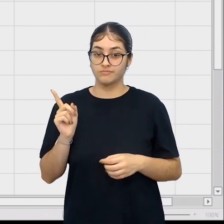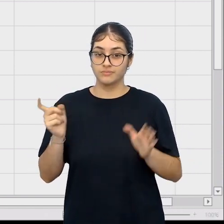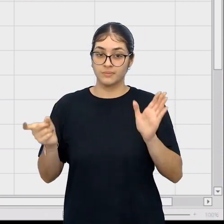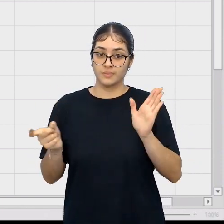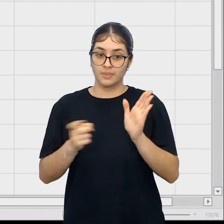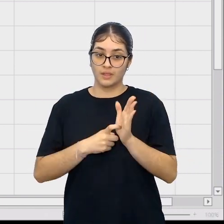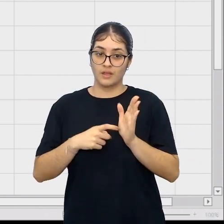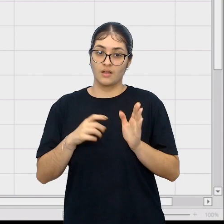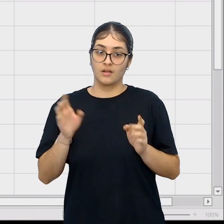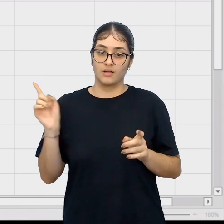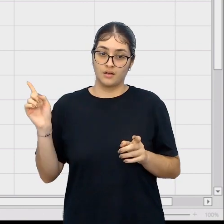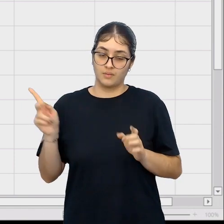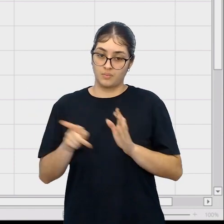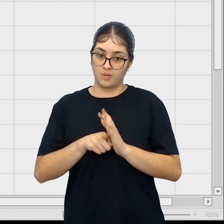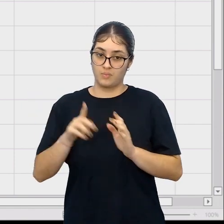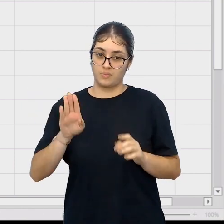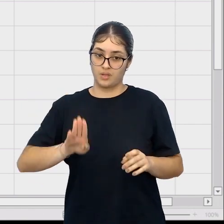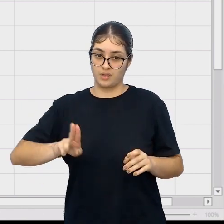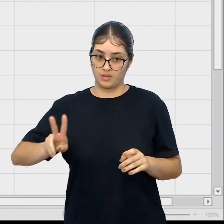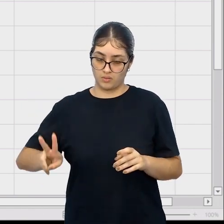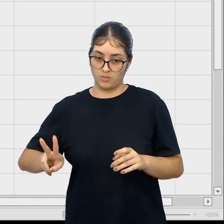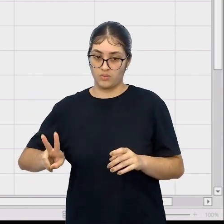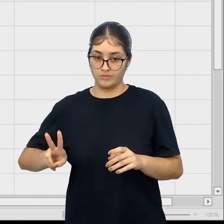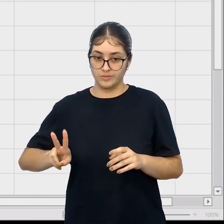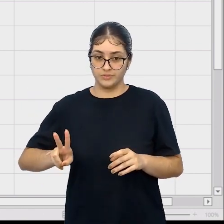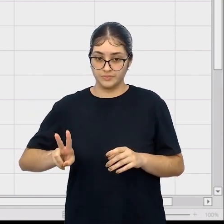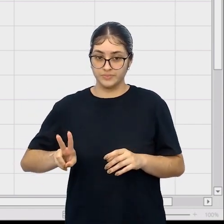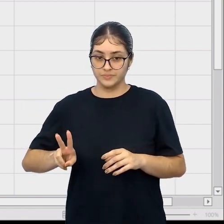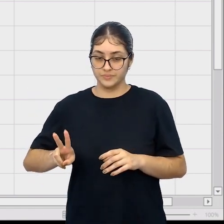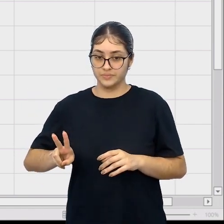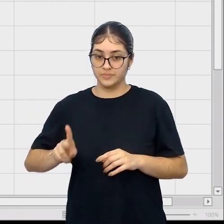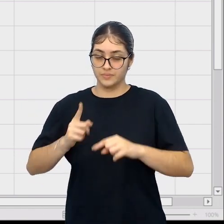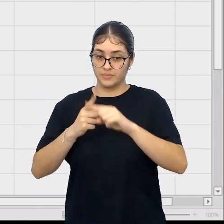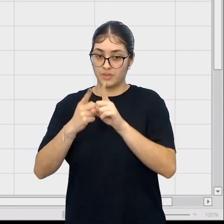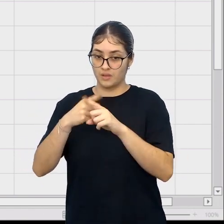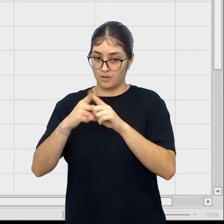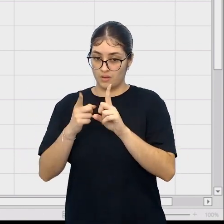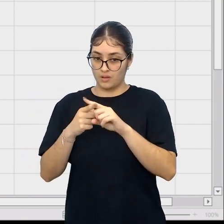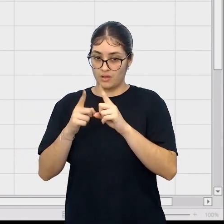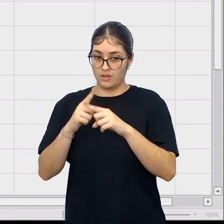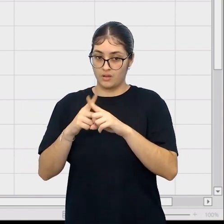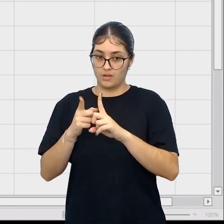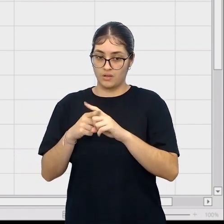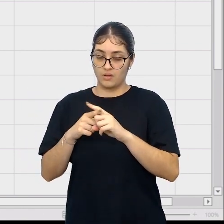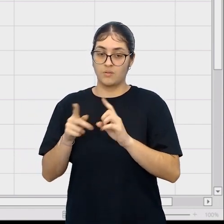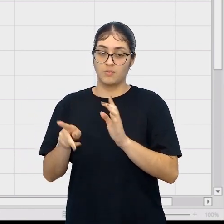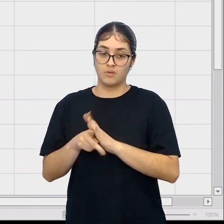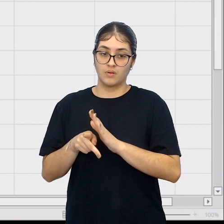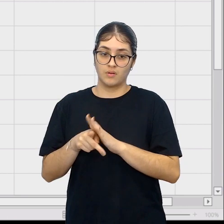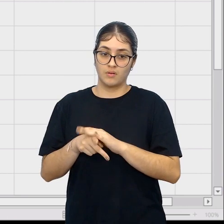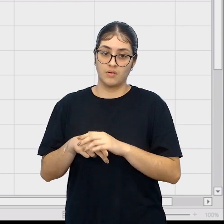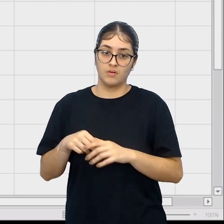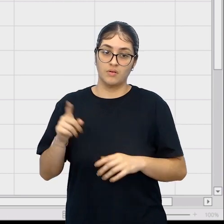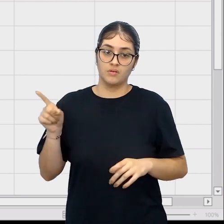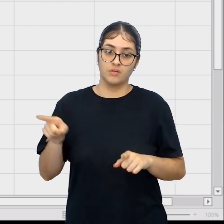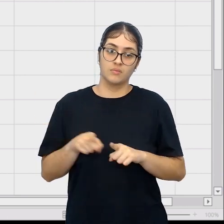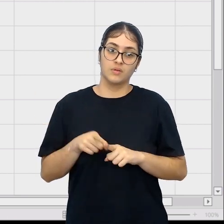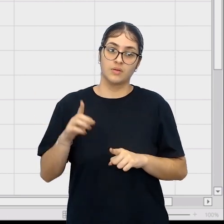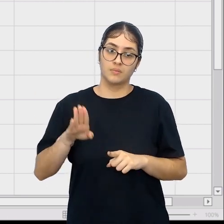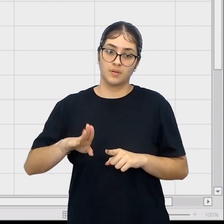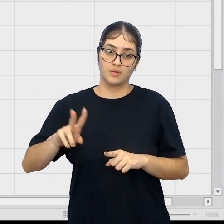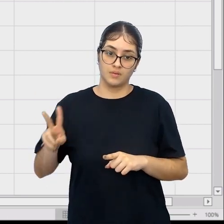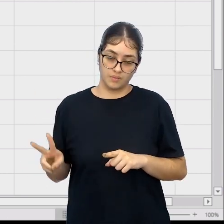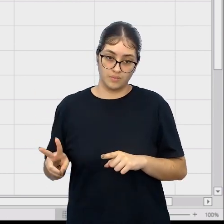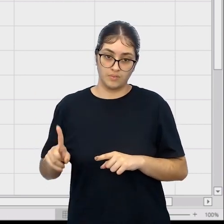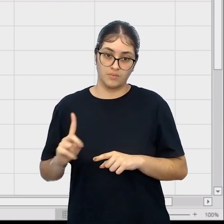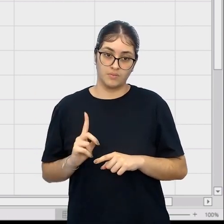na célula. Que é, no caso, a coluna B, né? Isso, B2. B2, tá ok. Asterisco. Asterisco indicando o produto, a multiplicação, e clica no Y de novo, na célula